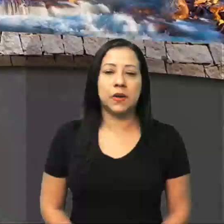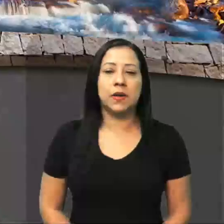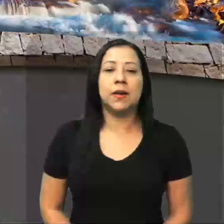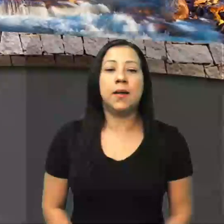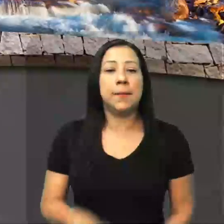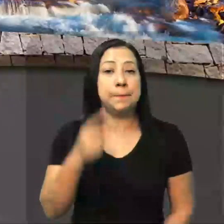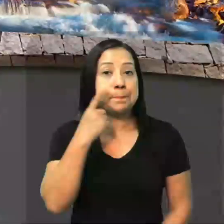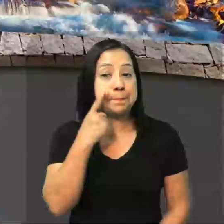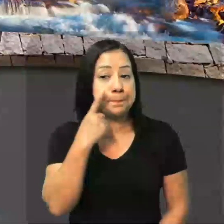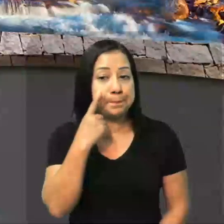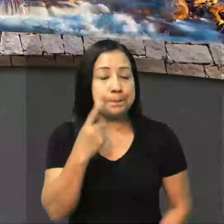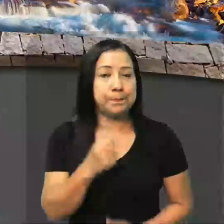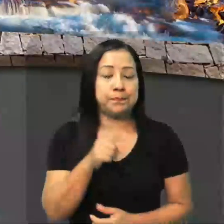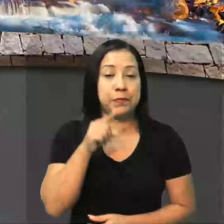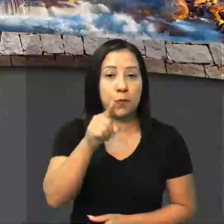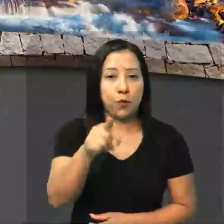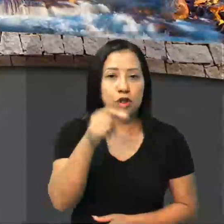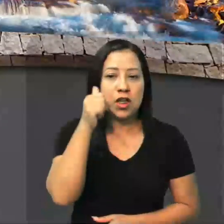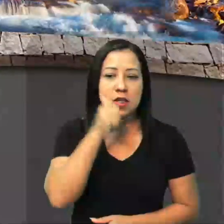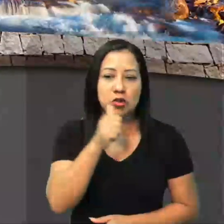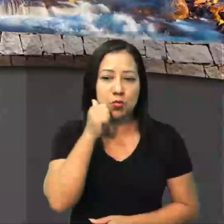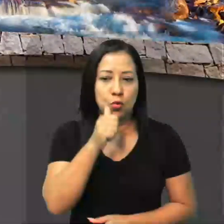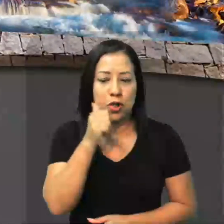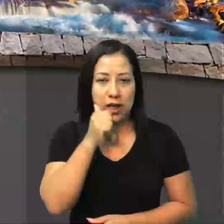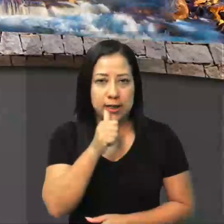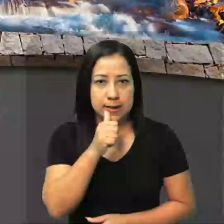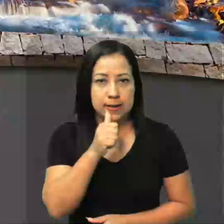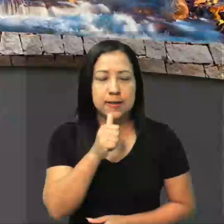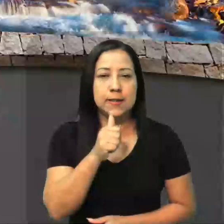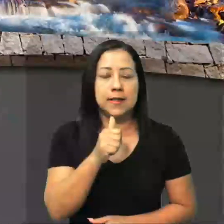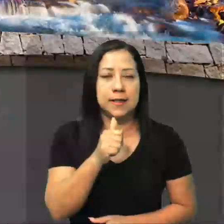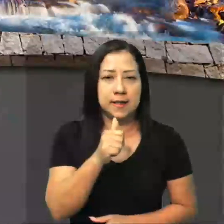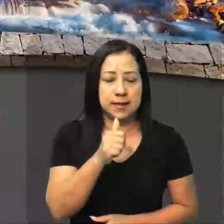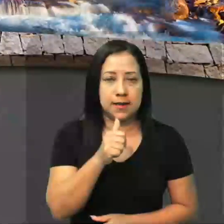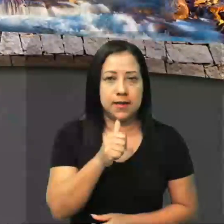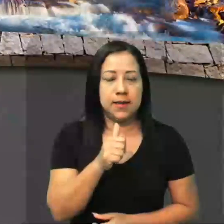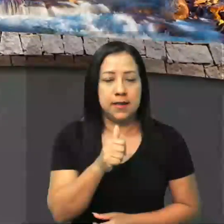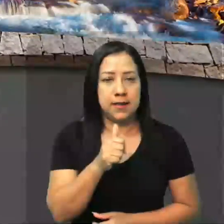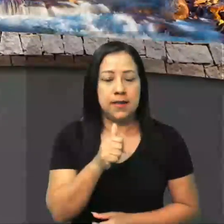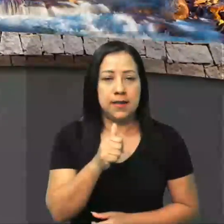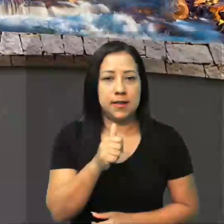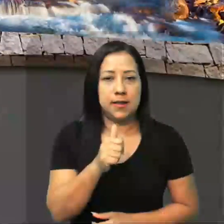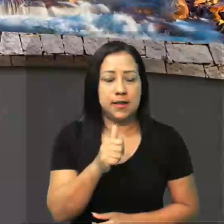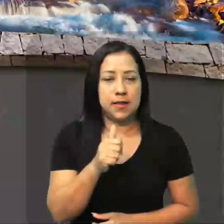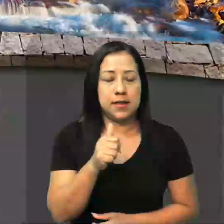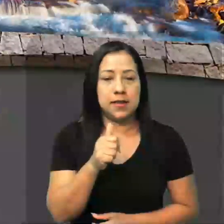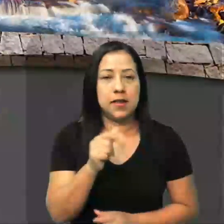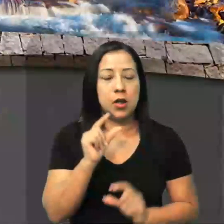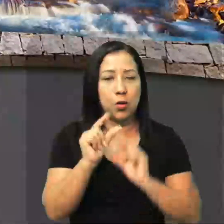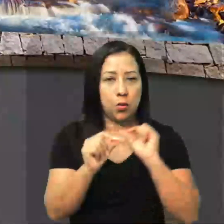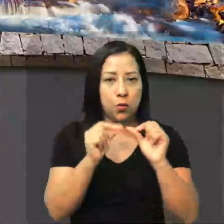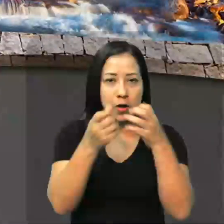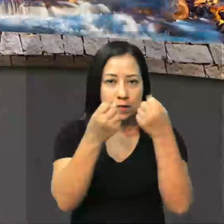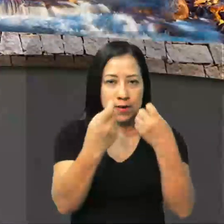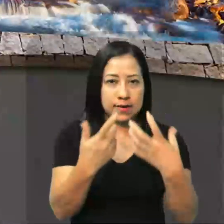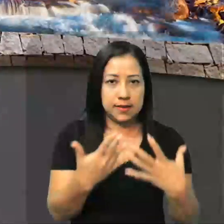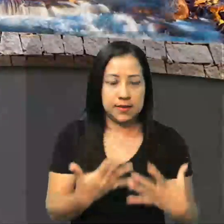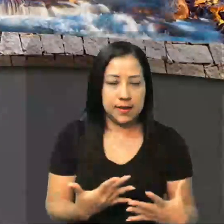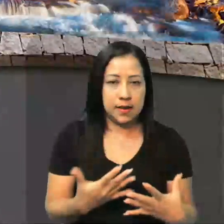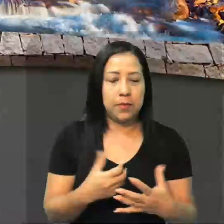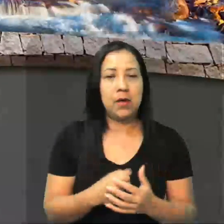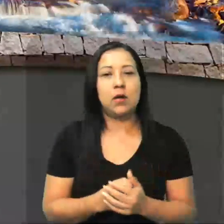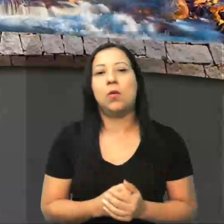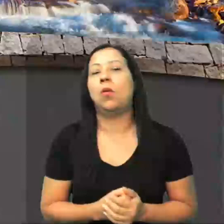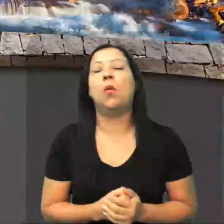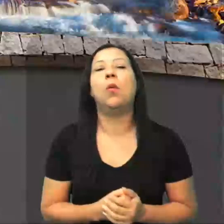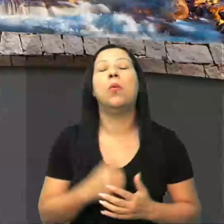Olha só, vocês com o avanço da educação, do fim do